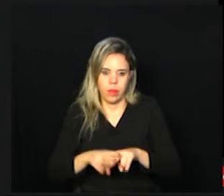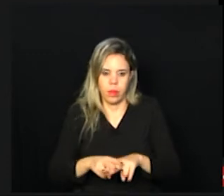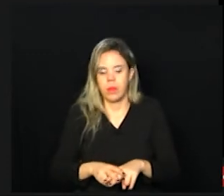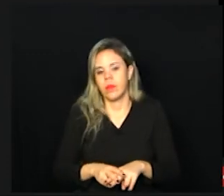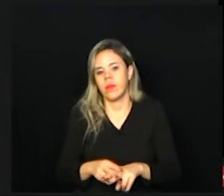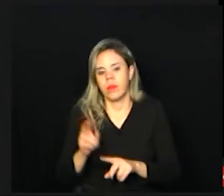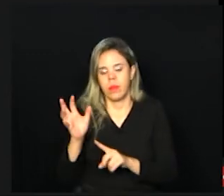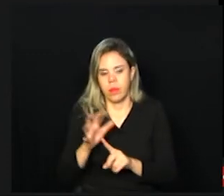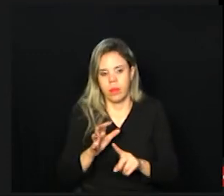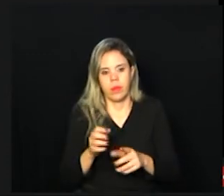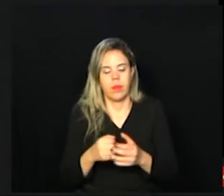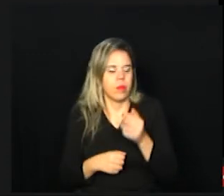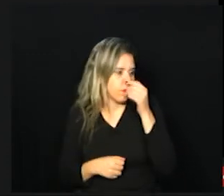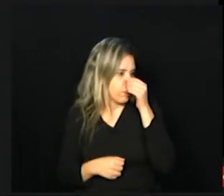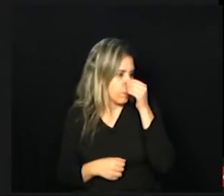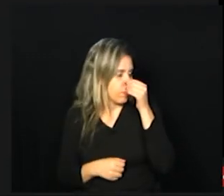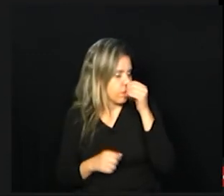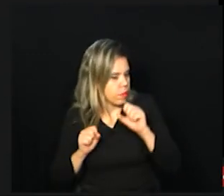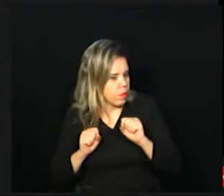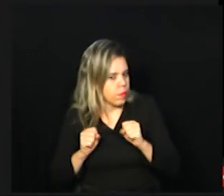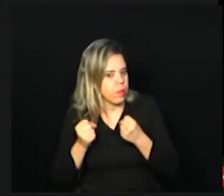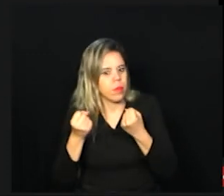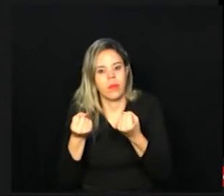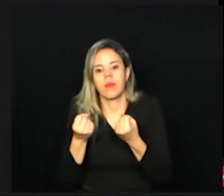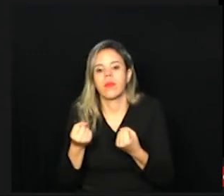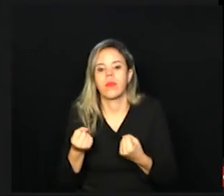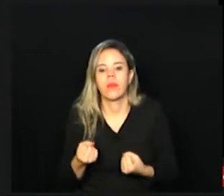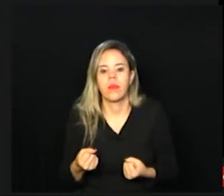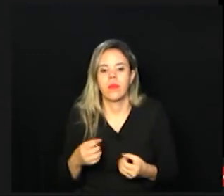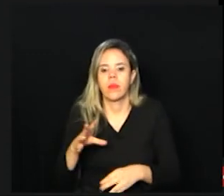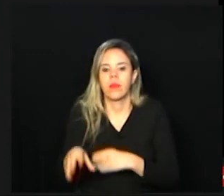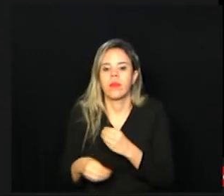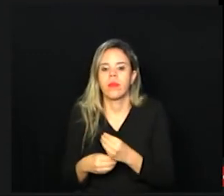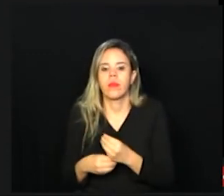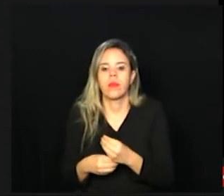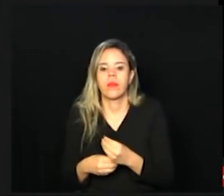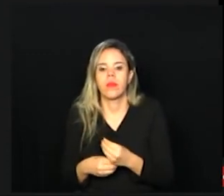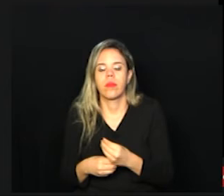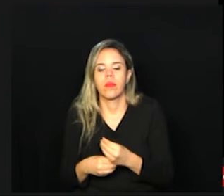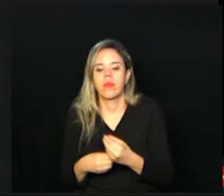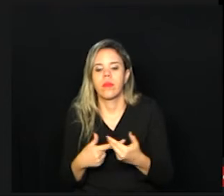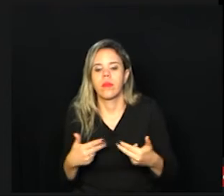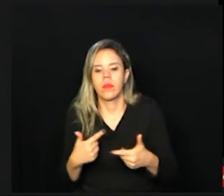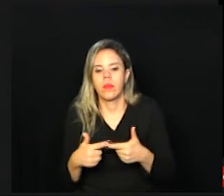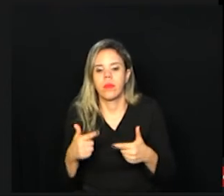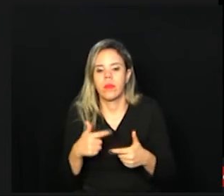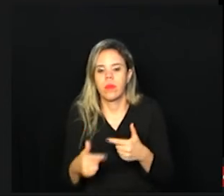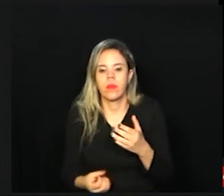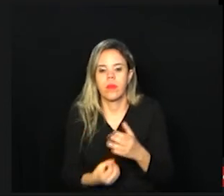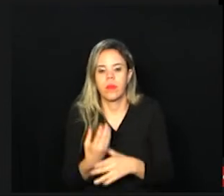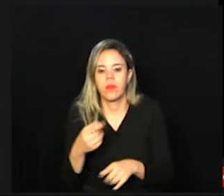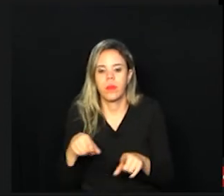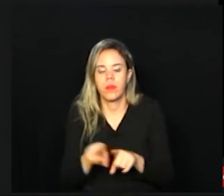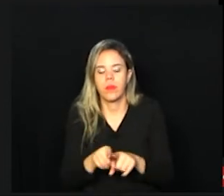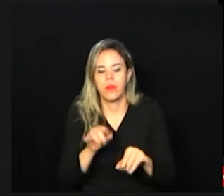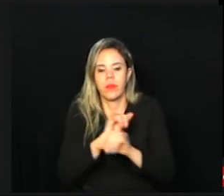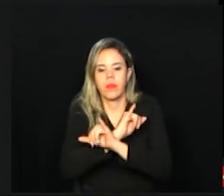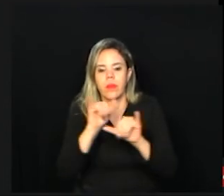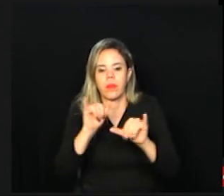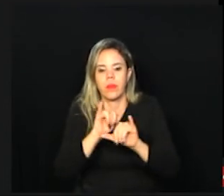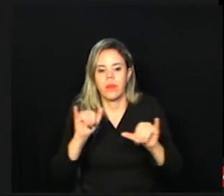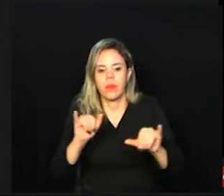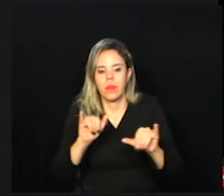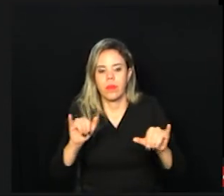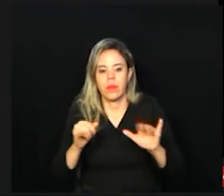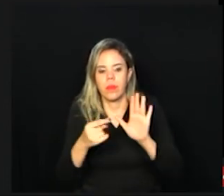ameaça, é um reforço, é algo que veio acrescentar, é algo que acabou instituindo também a campanha Sinal Vermelho